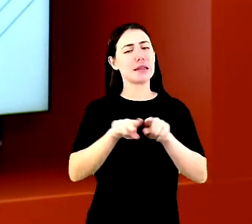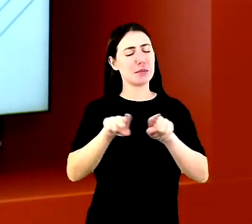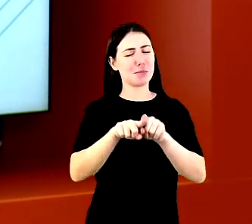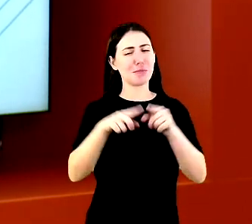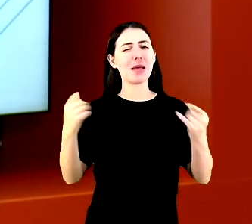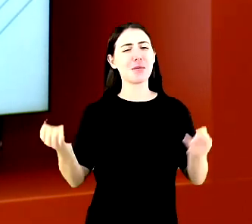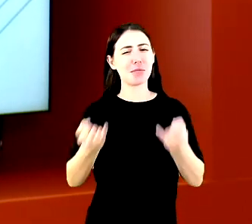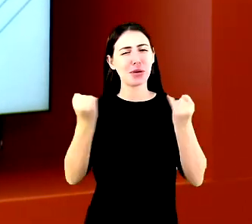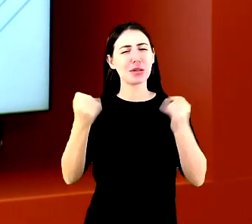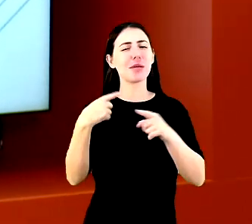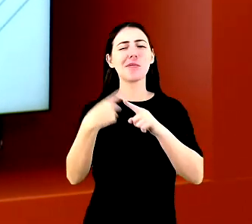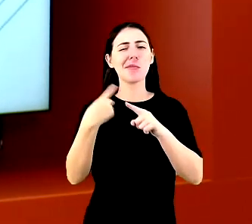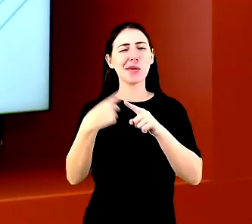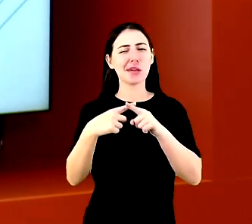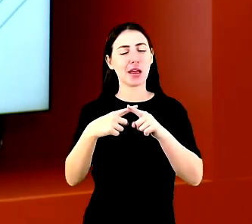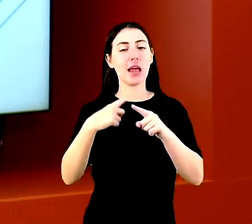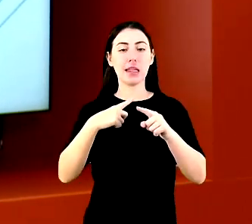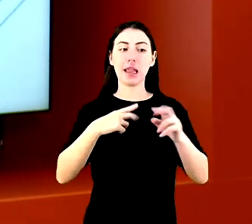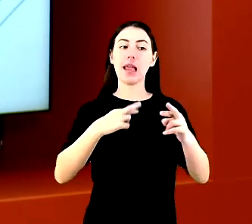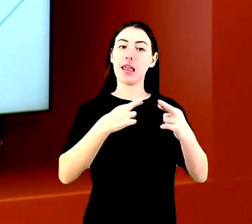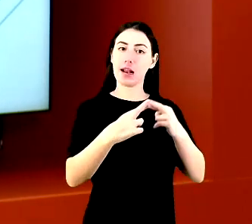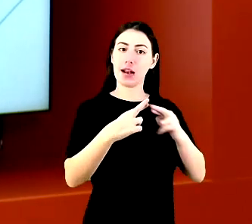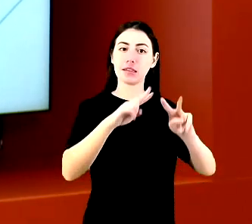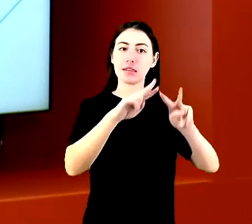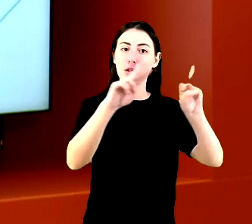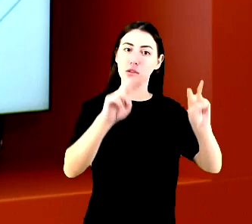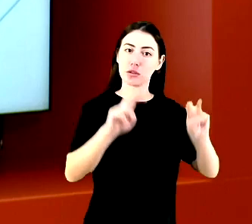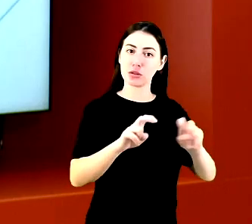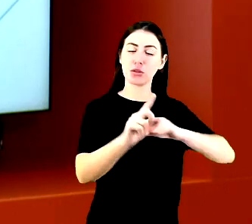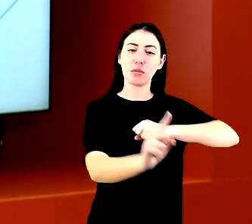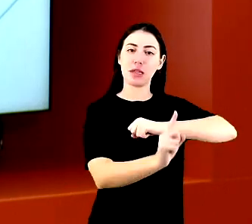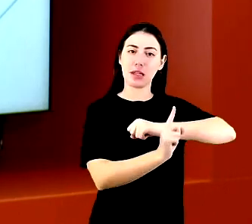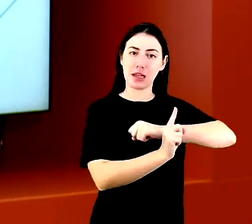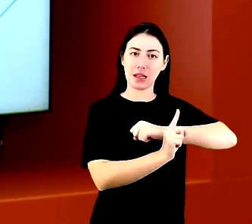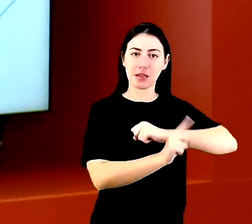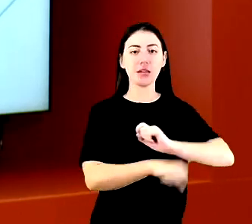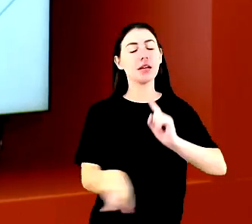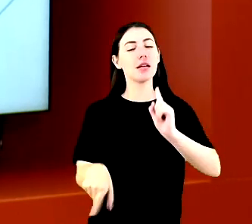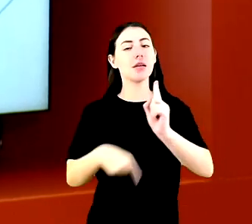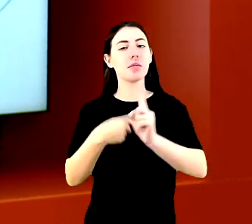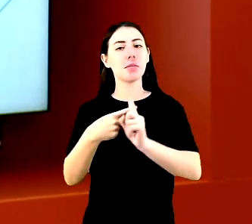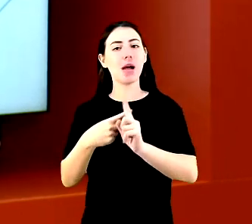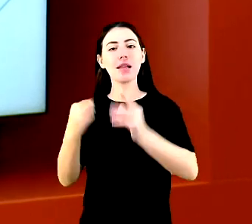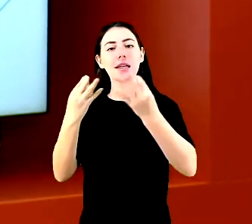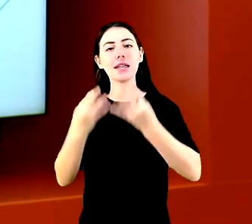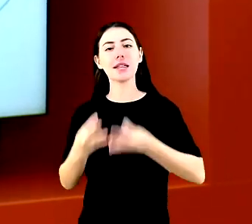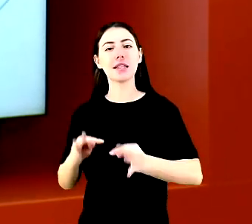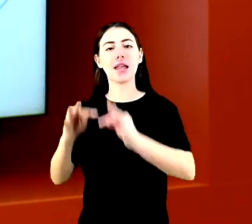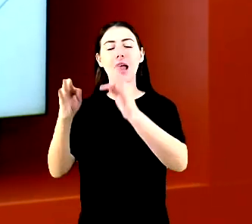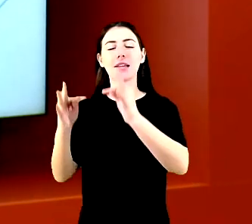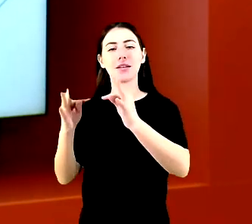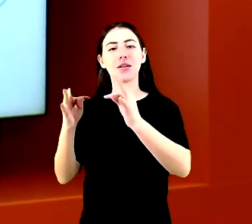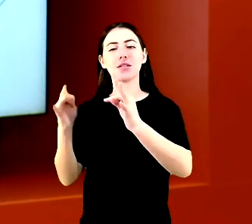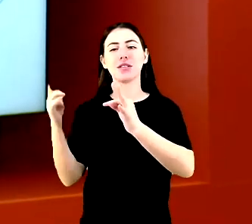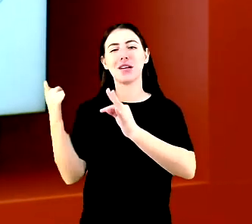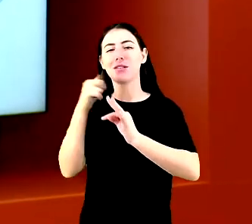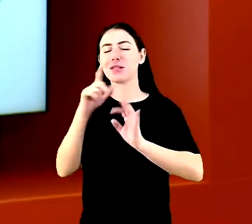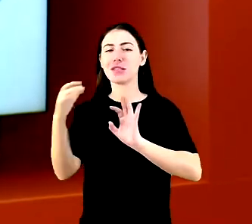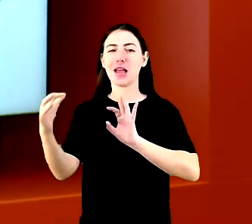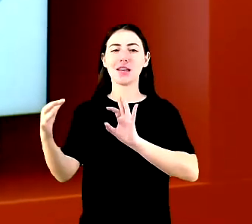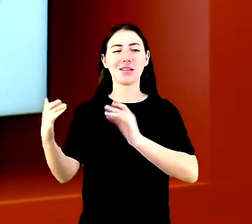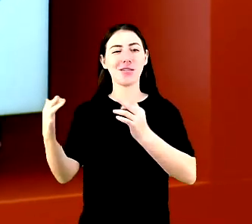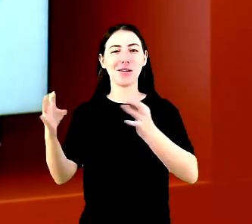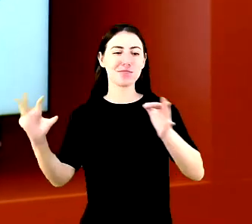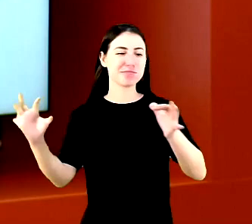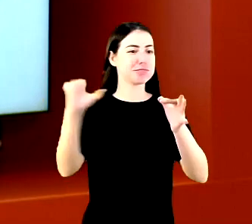cliente, mas a gente entender o quanto tecnologia de fato pode e se conecta com o nosso cliente. E para